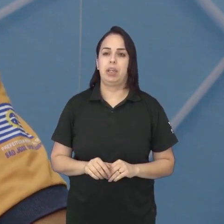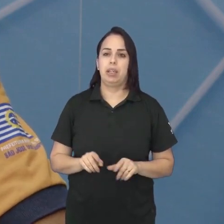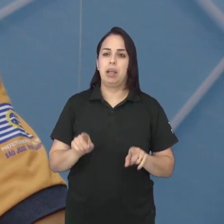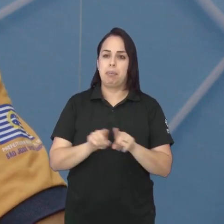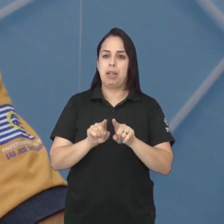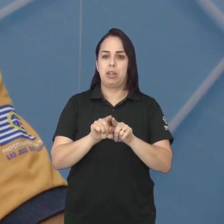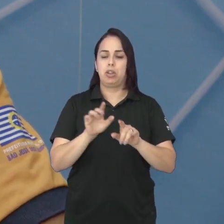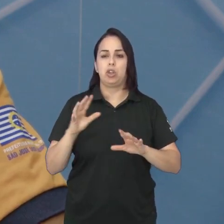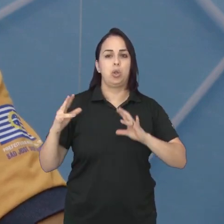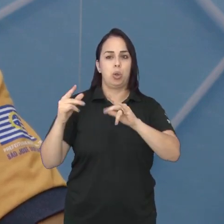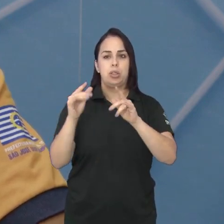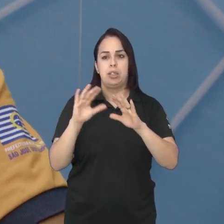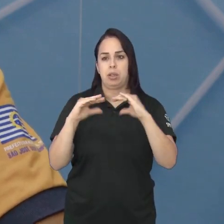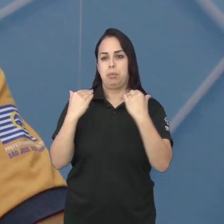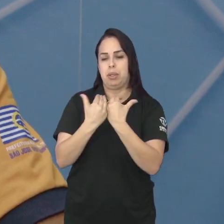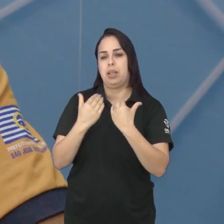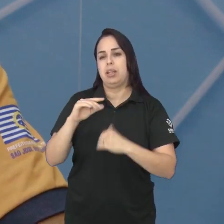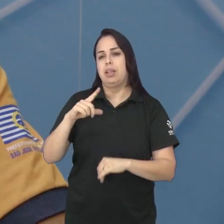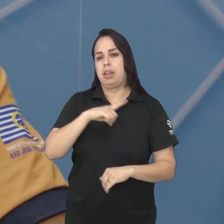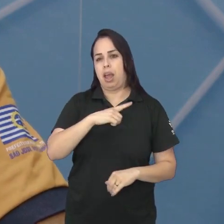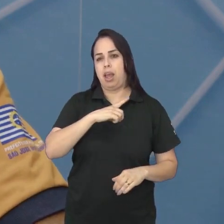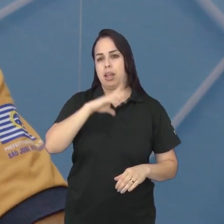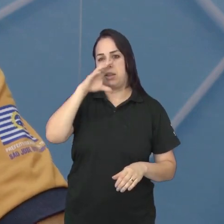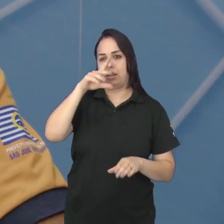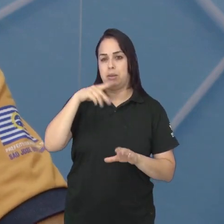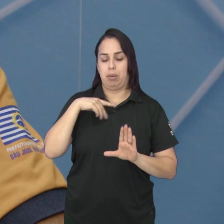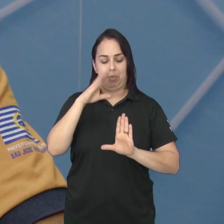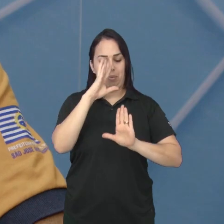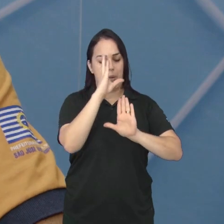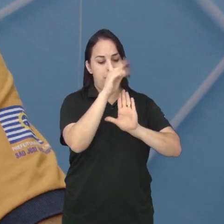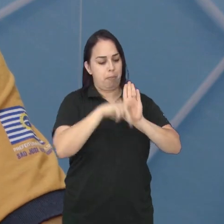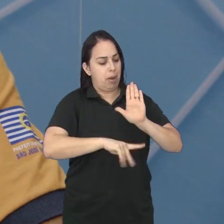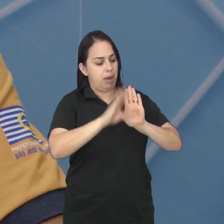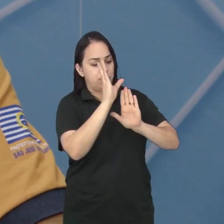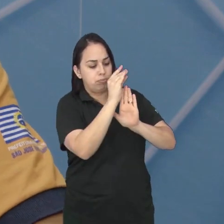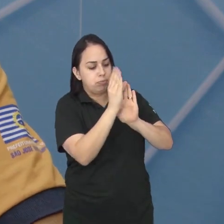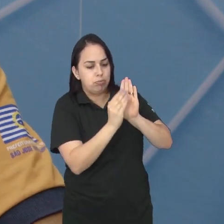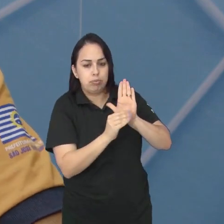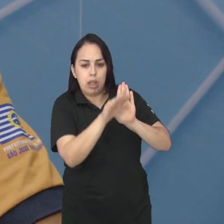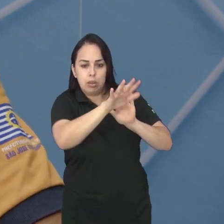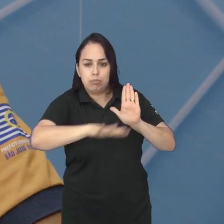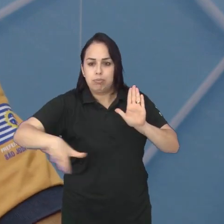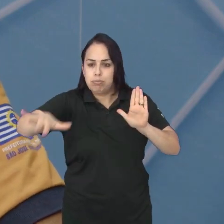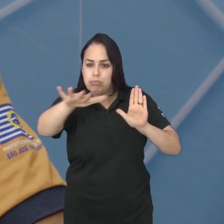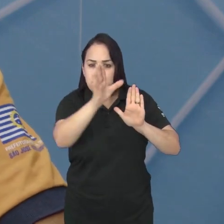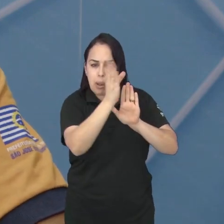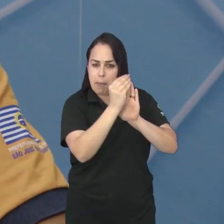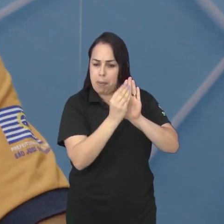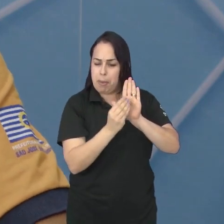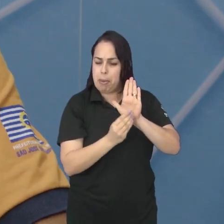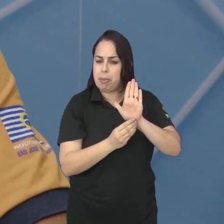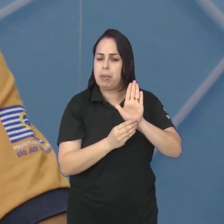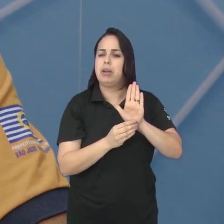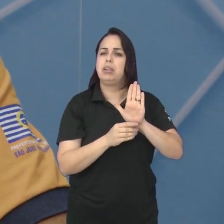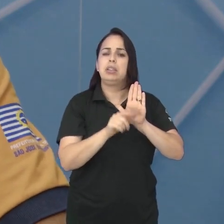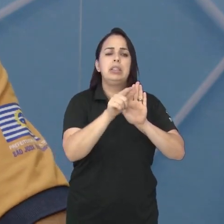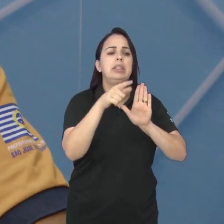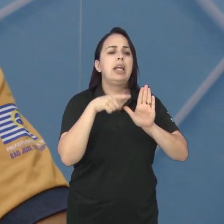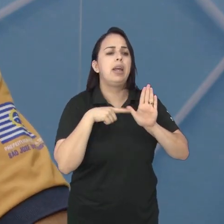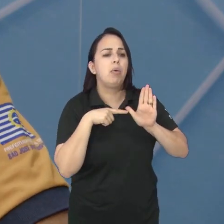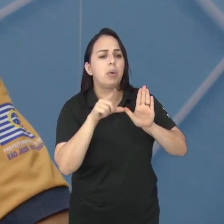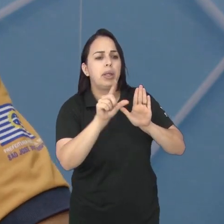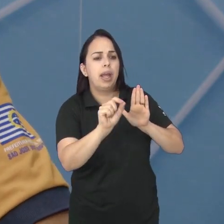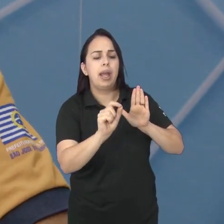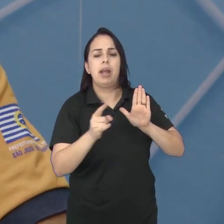E, obviamente, que todas as comunidades têm já dentro do nosso plano de contingência o nosso estudo, né, de tudo que a gente tem